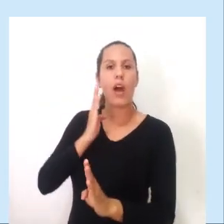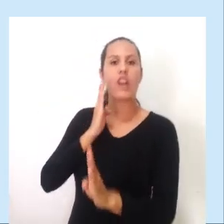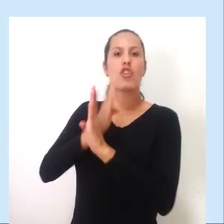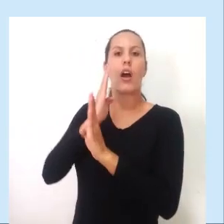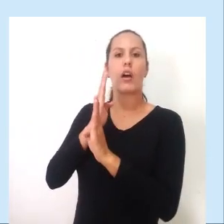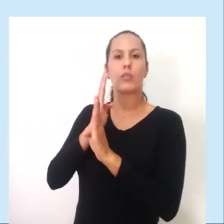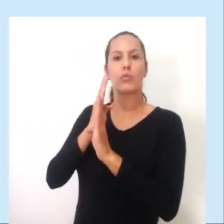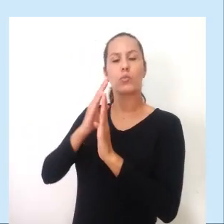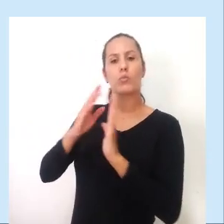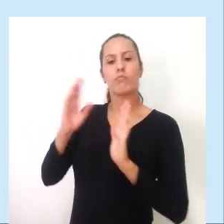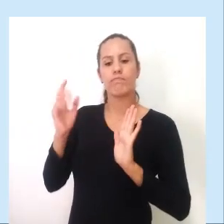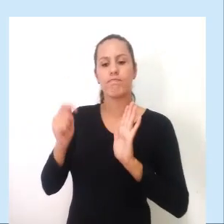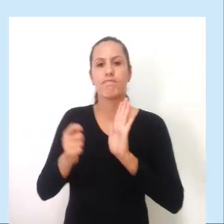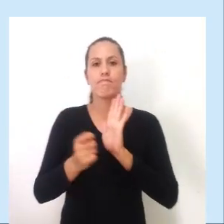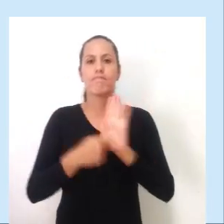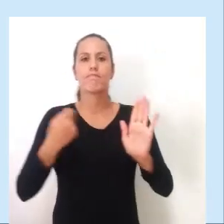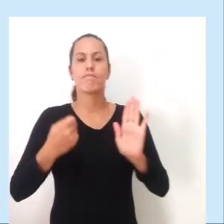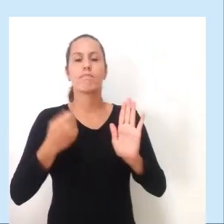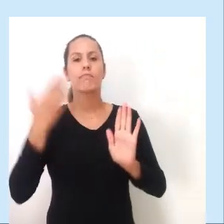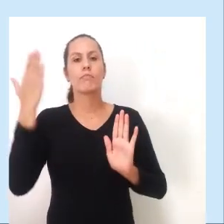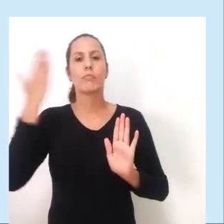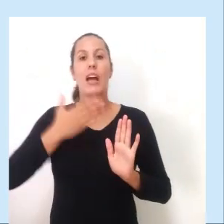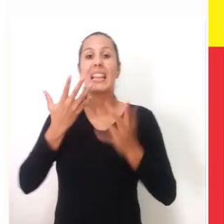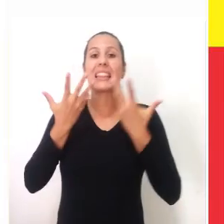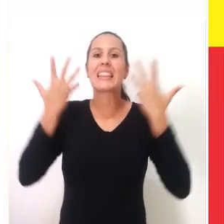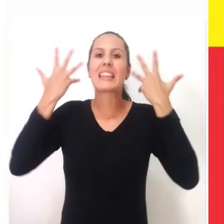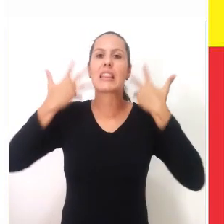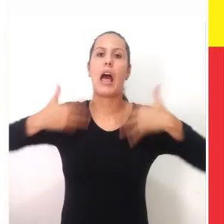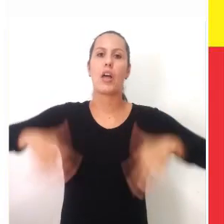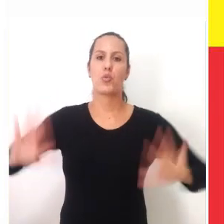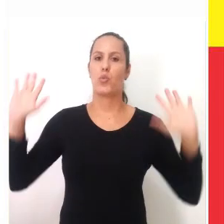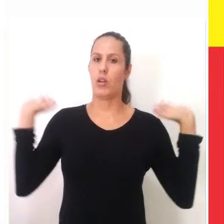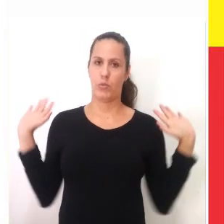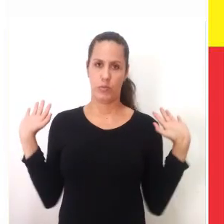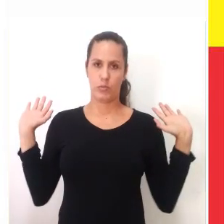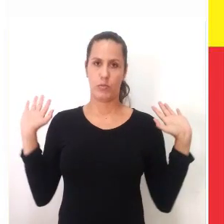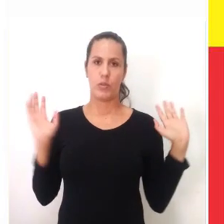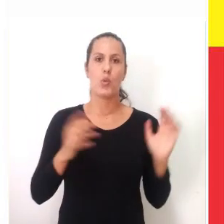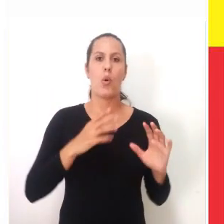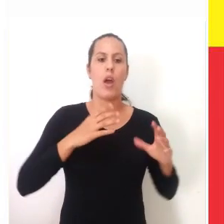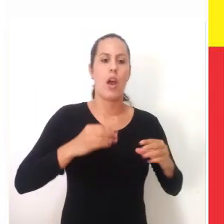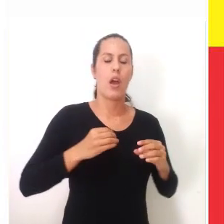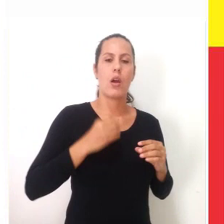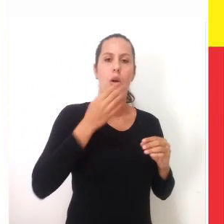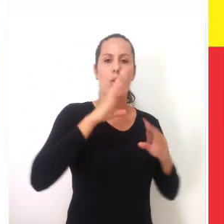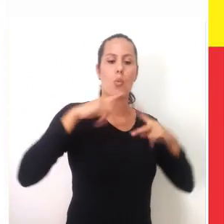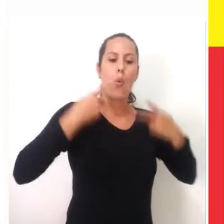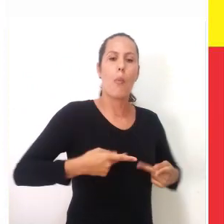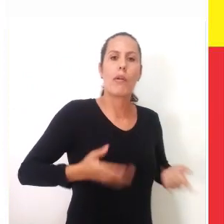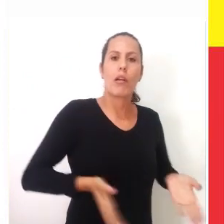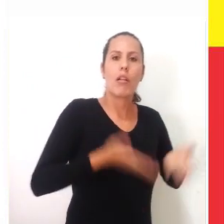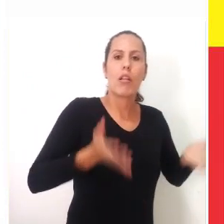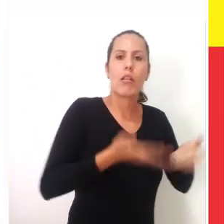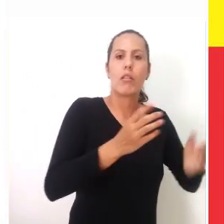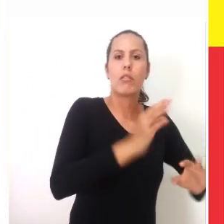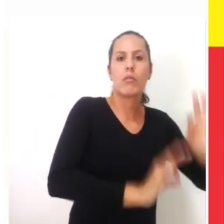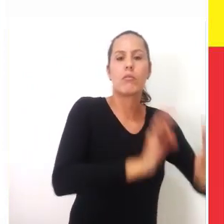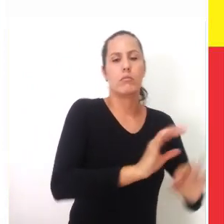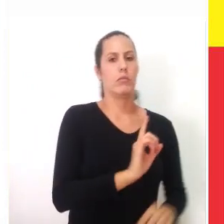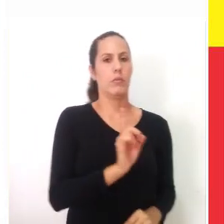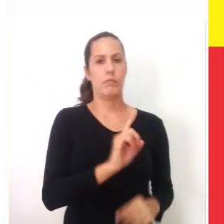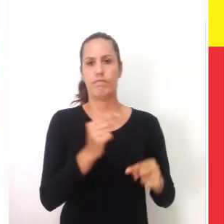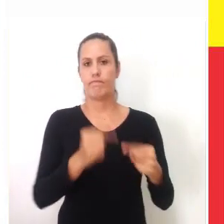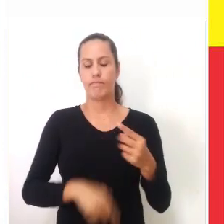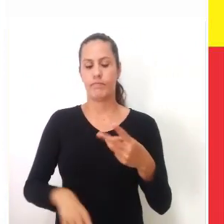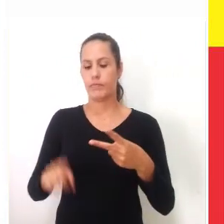registro natural por fenômenos físicos e químicos. Então, a mumificação ou conservação total